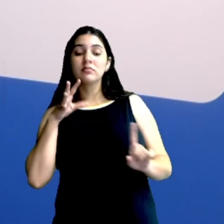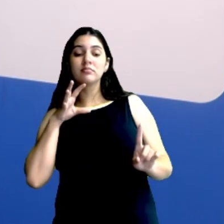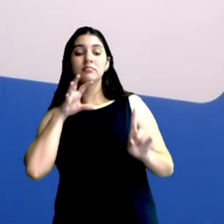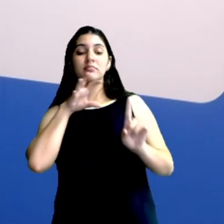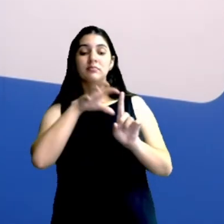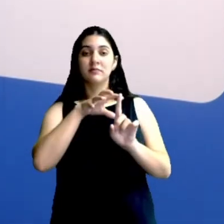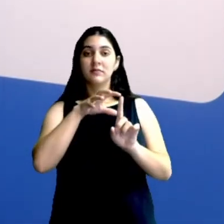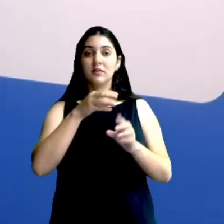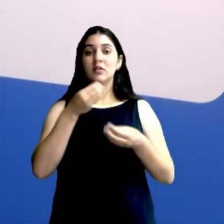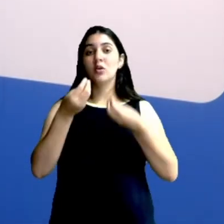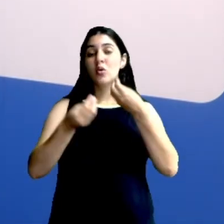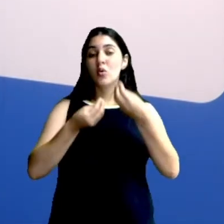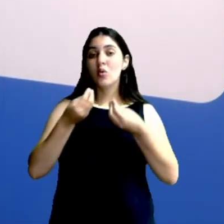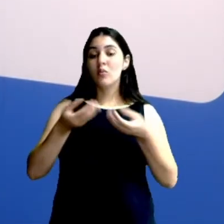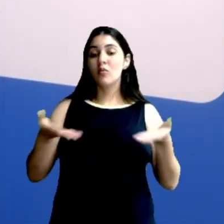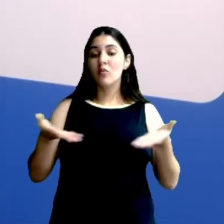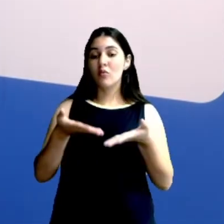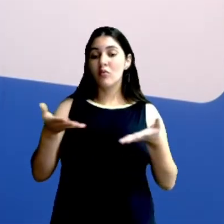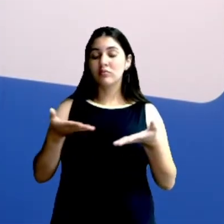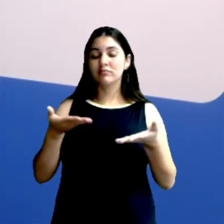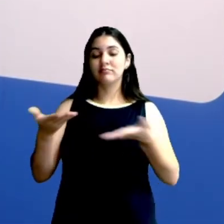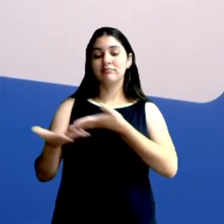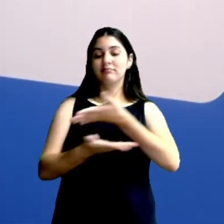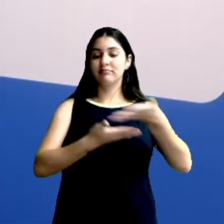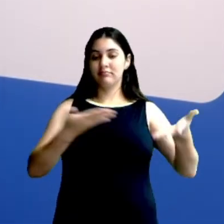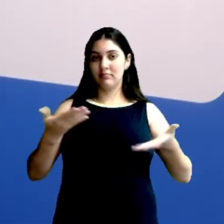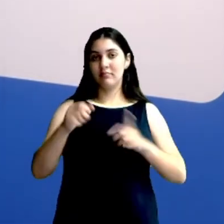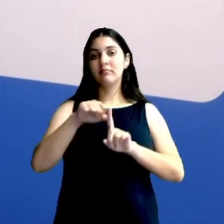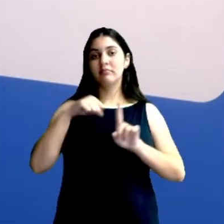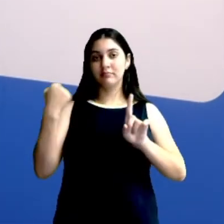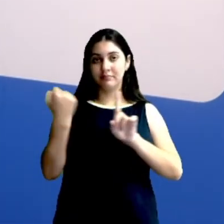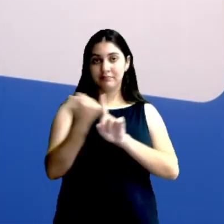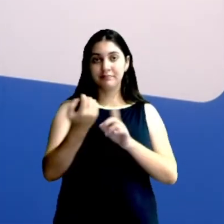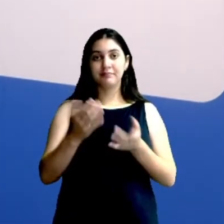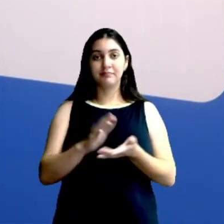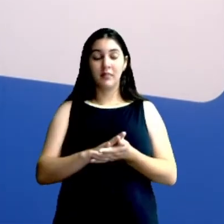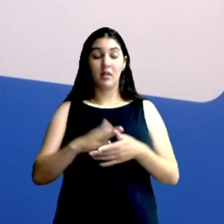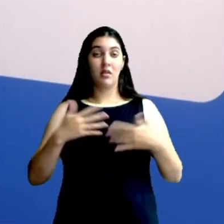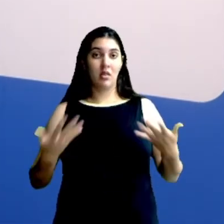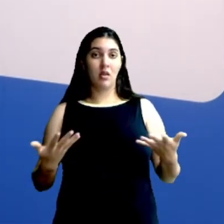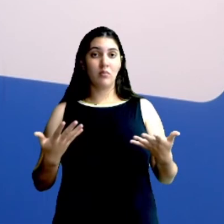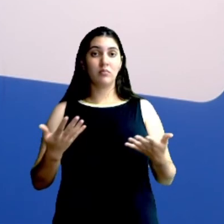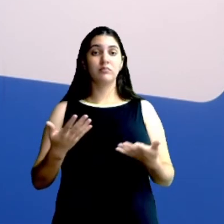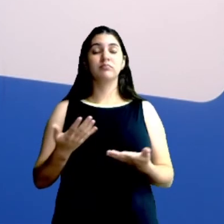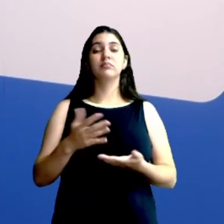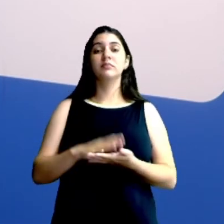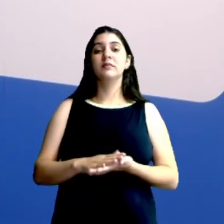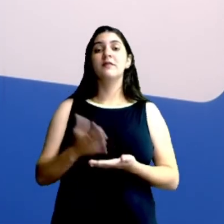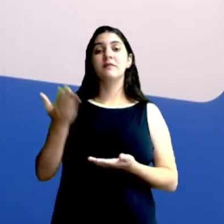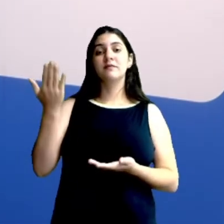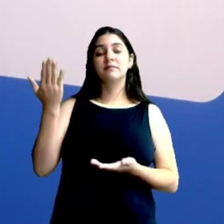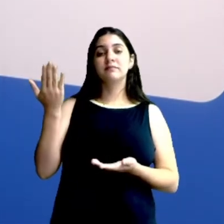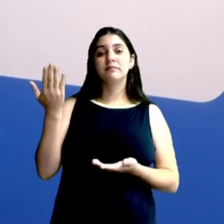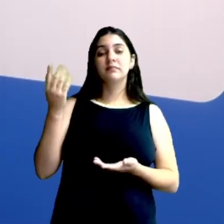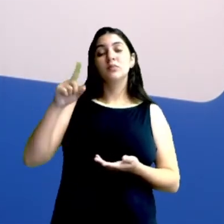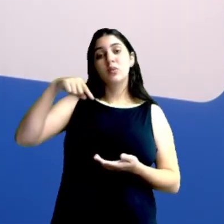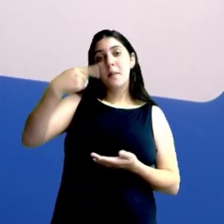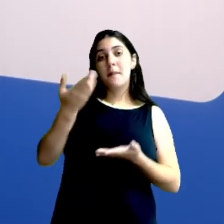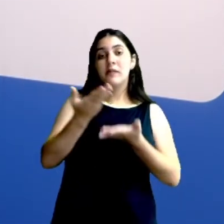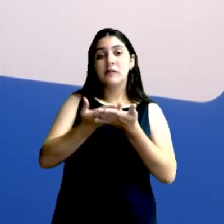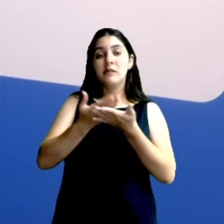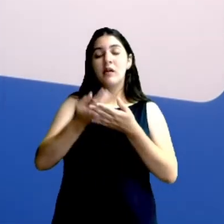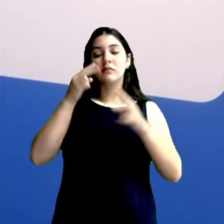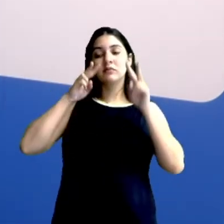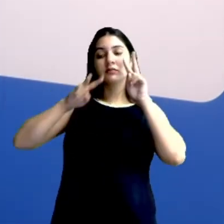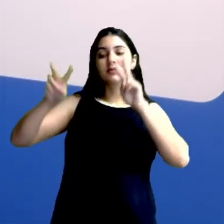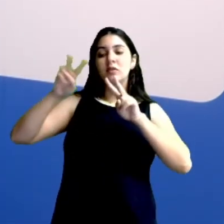influencia na forma como hoje nós nos relacionamos em sociedade. Então, pessoal, vamos para, numa próxima aula, a gente